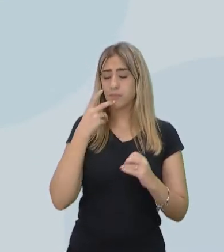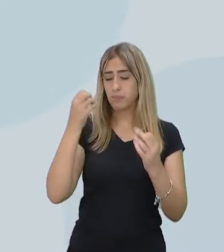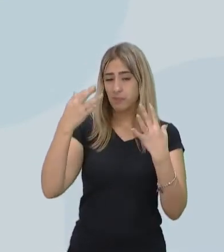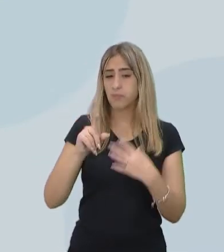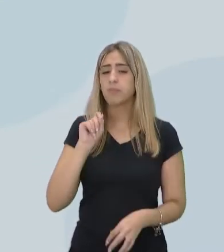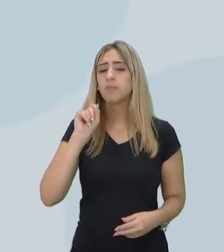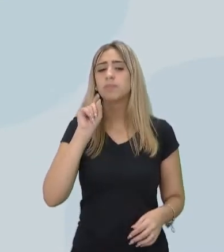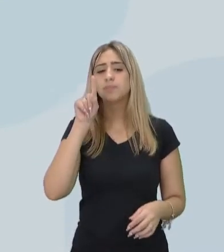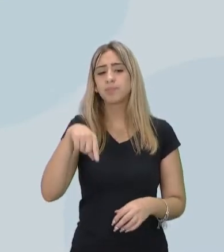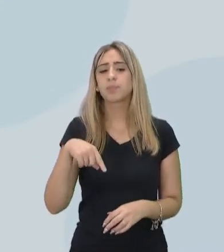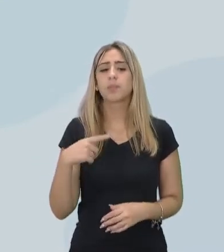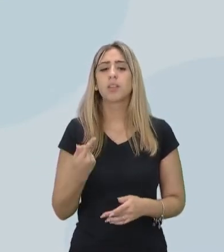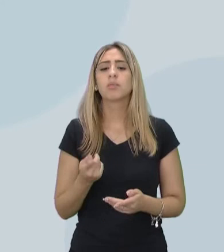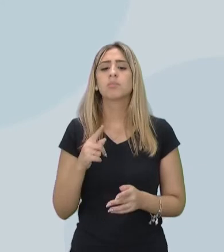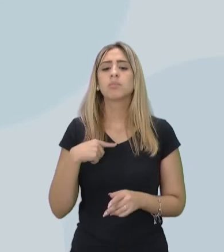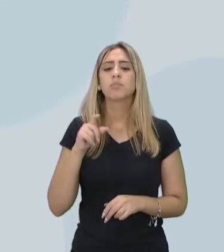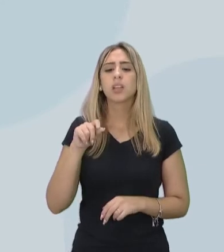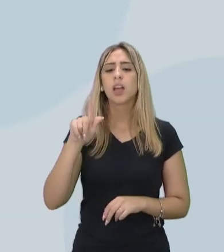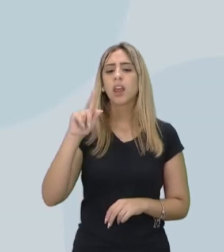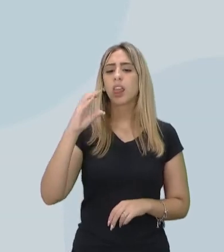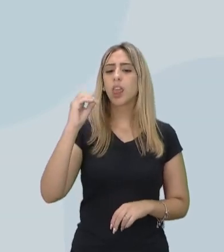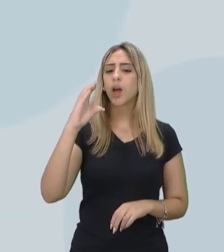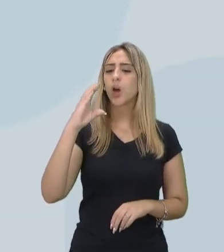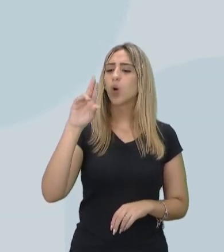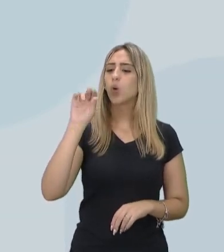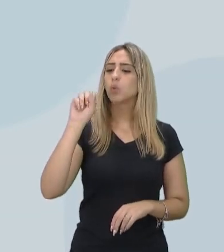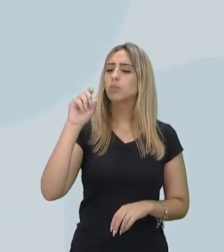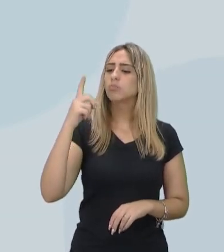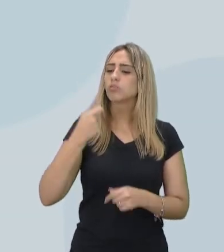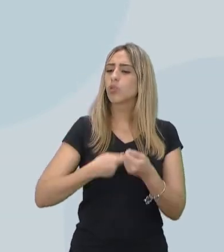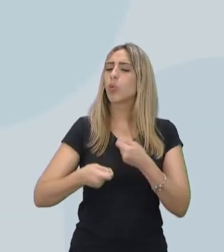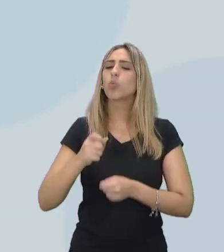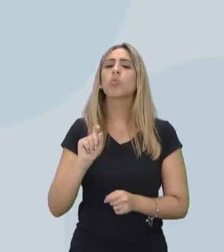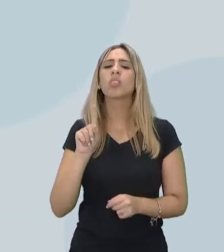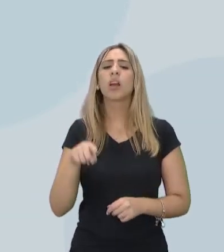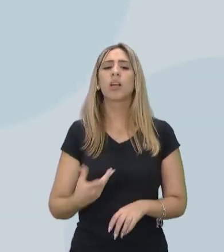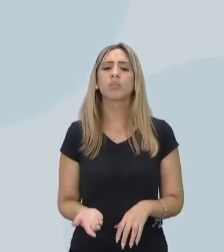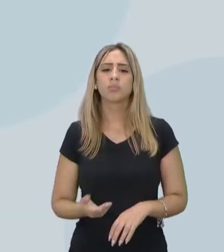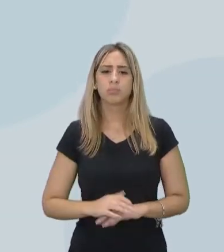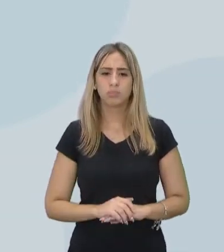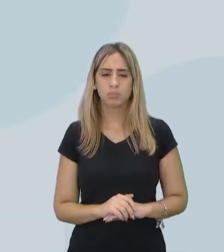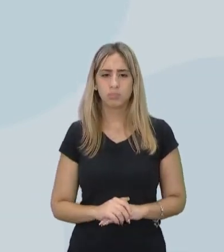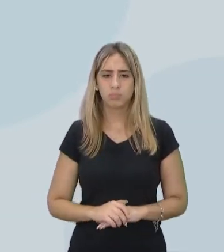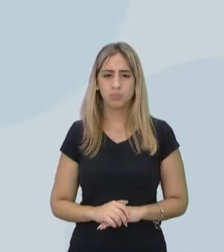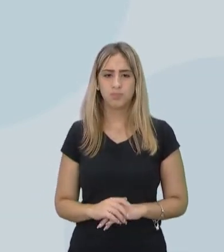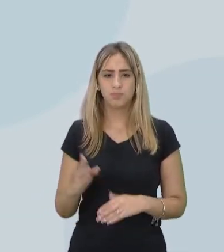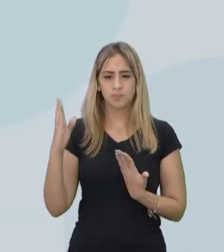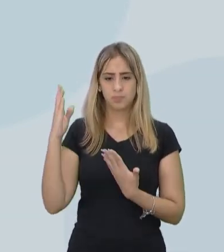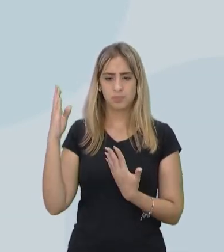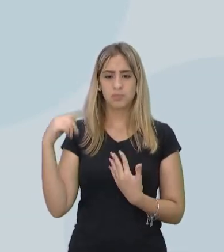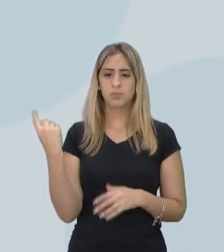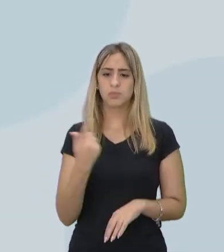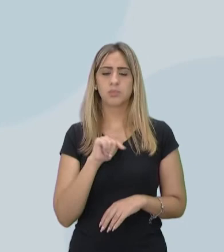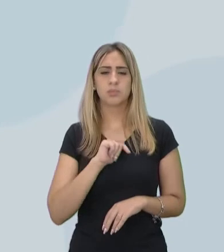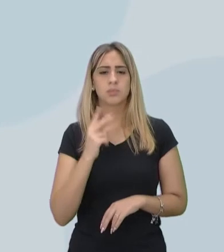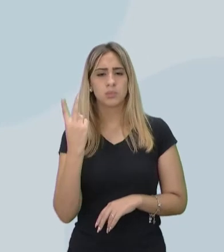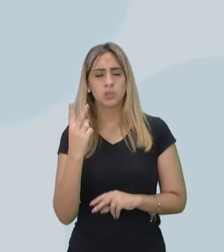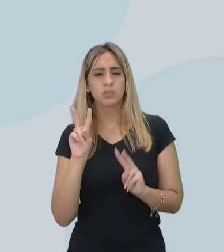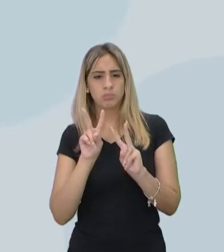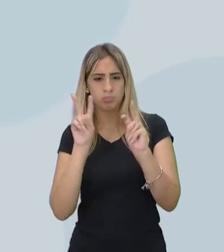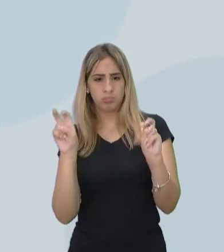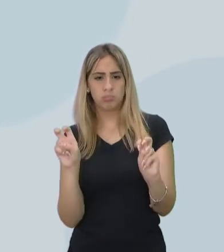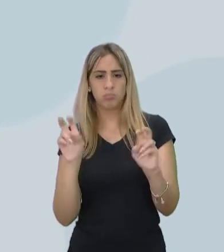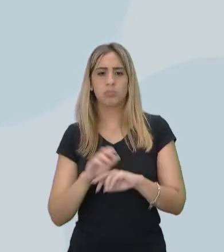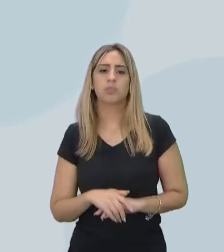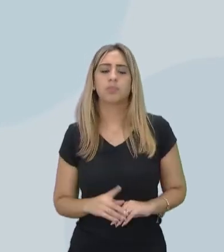vocês o que é o locus de controle. Certo. Então vamos lá. Locus de controle. O que é? Nós temos dois tipos de locus de